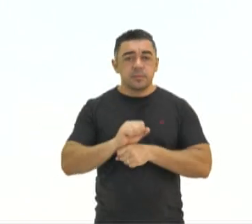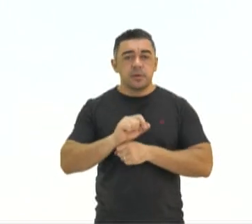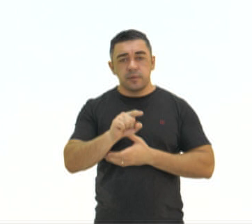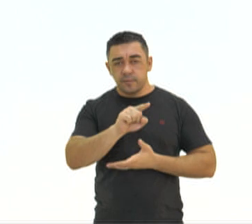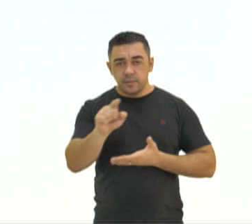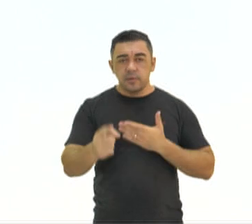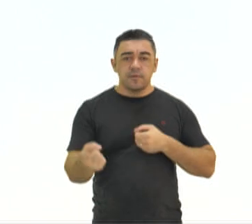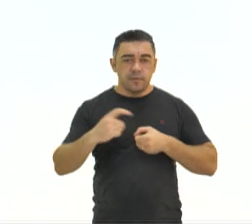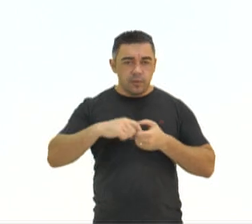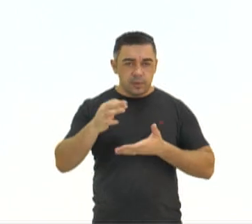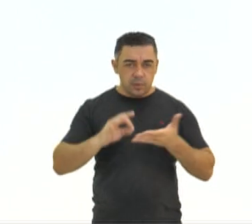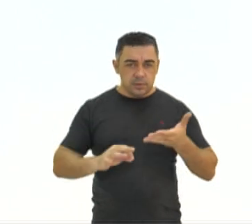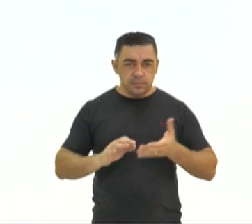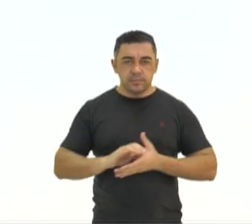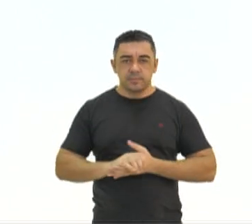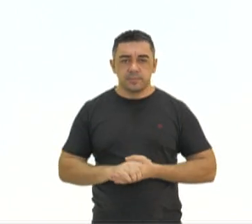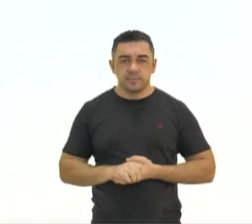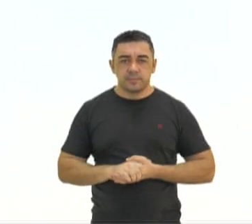a gente já retorna com ela.